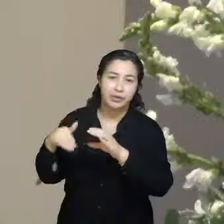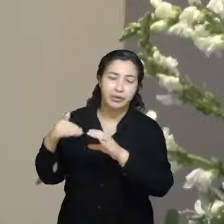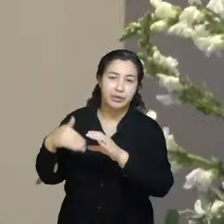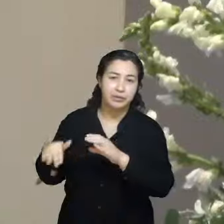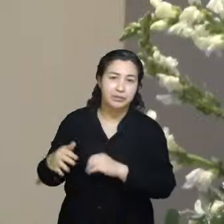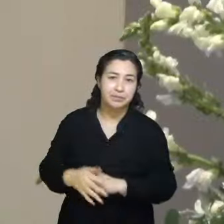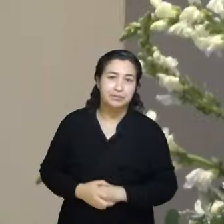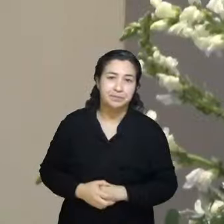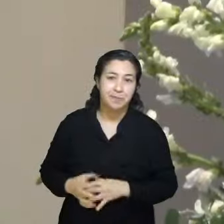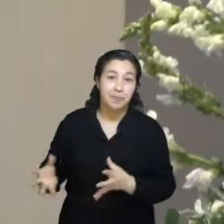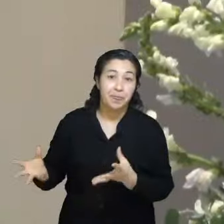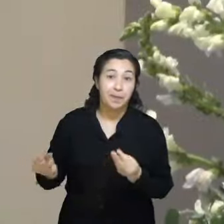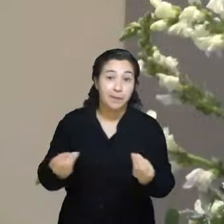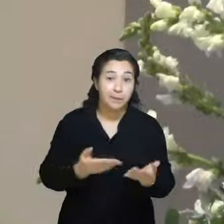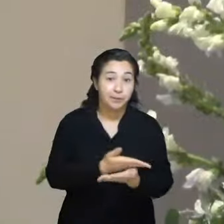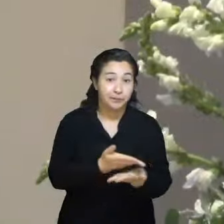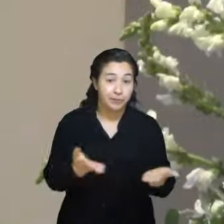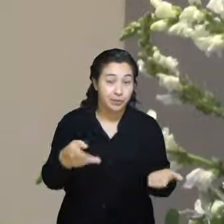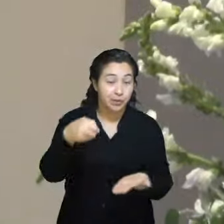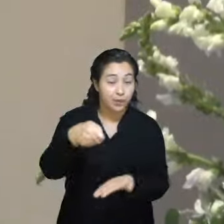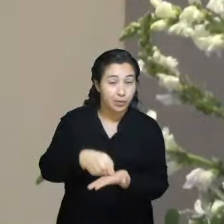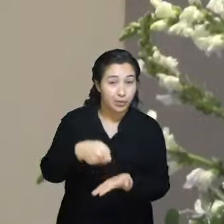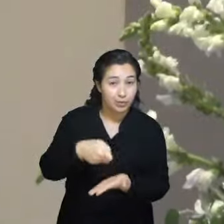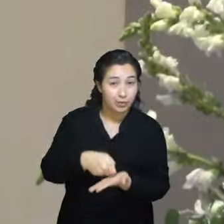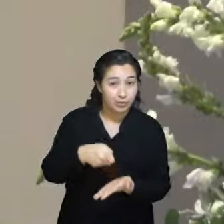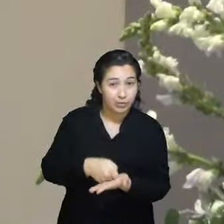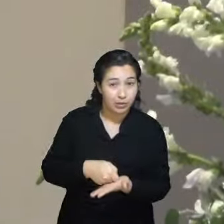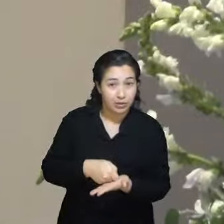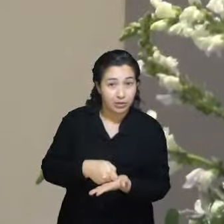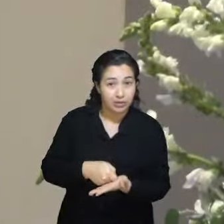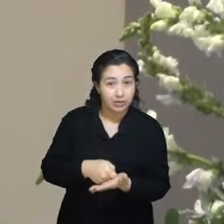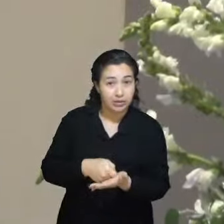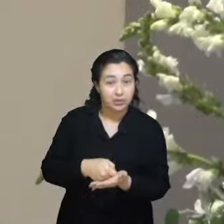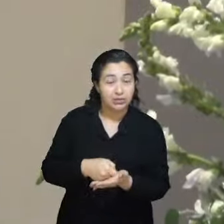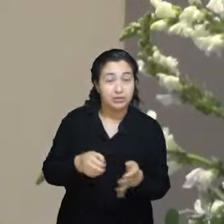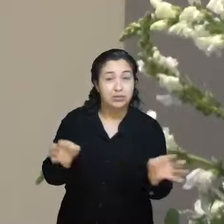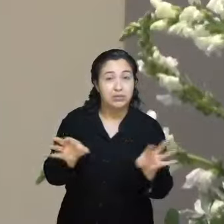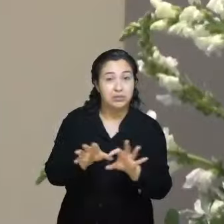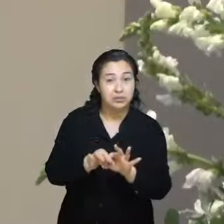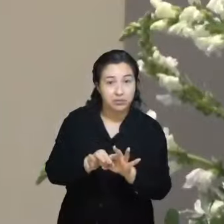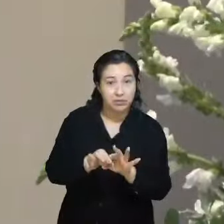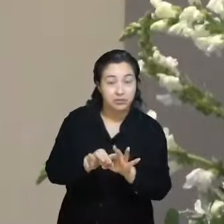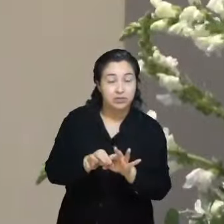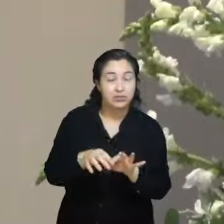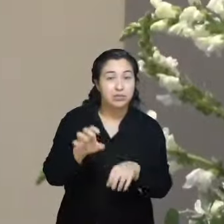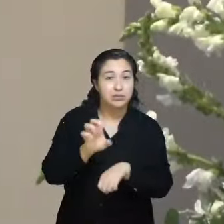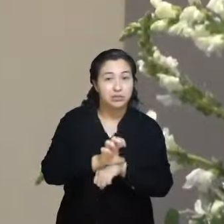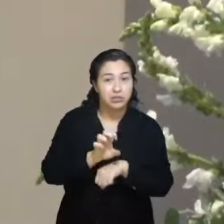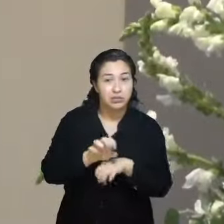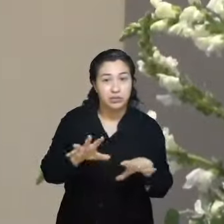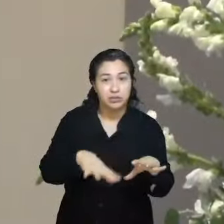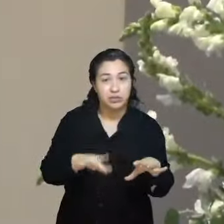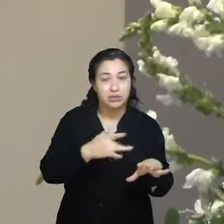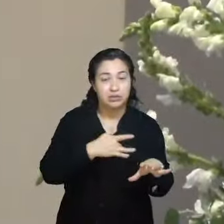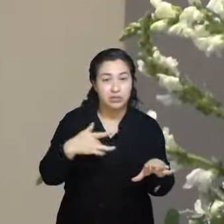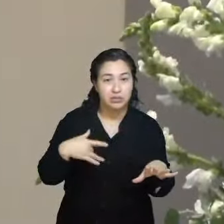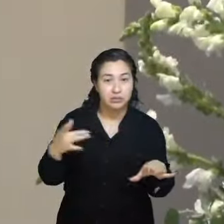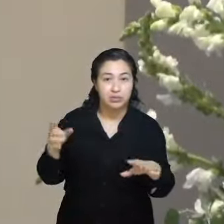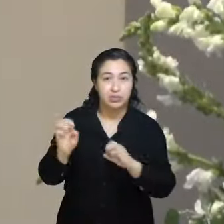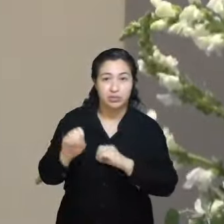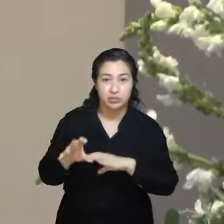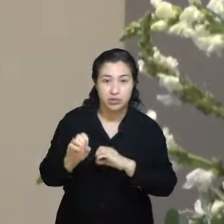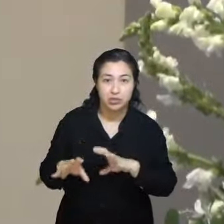muitos dos seus encargos obrigações que se dividem com a união e o estado na área da saúde da educação da